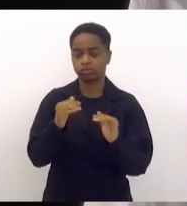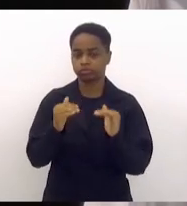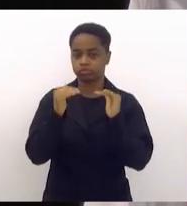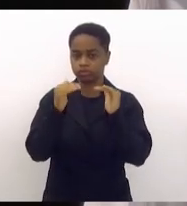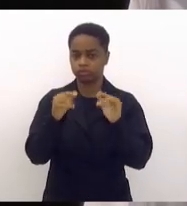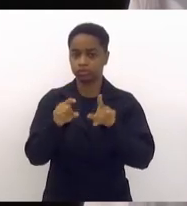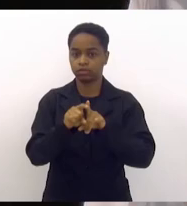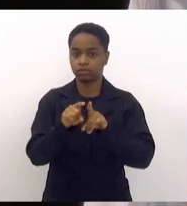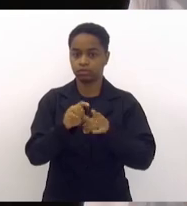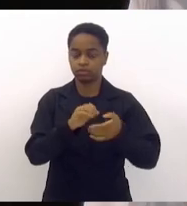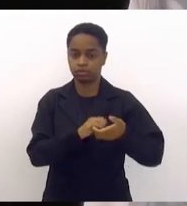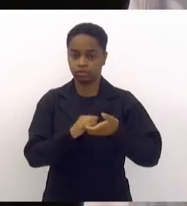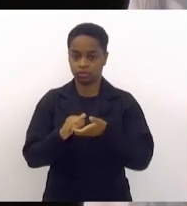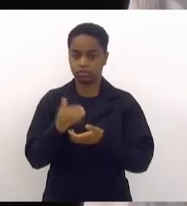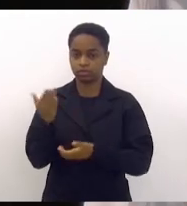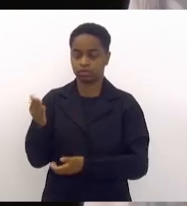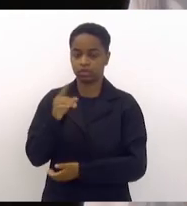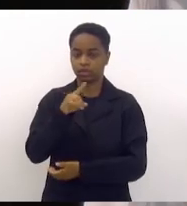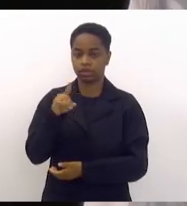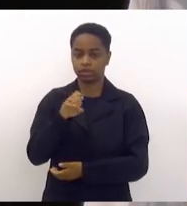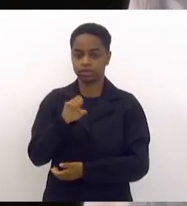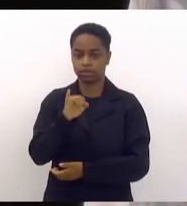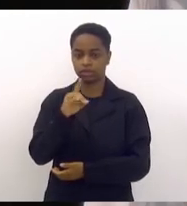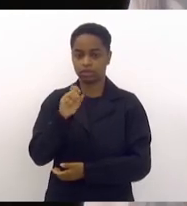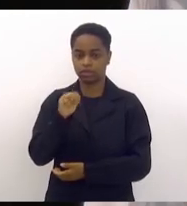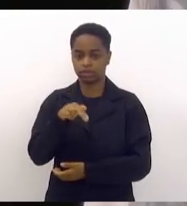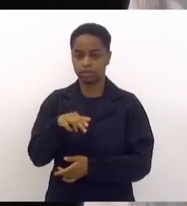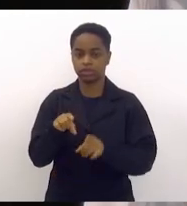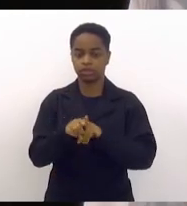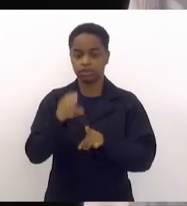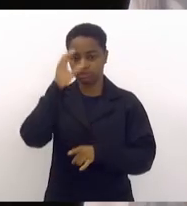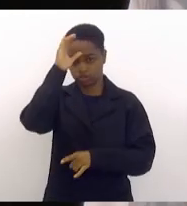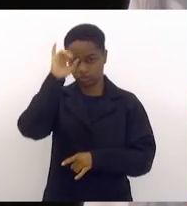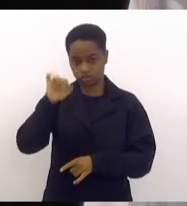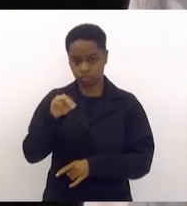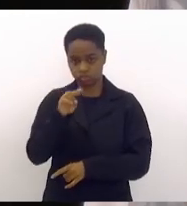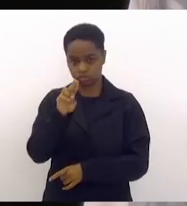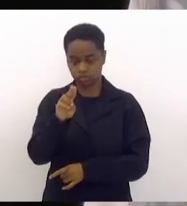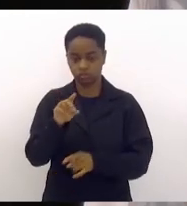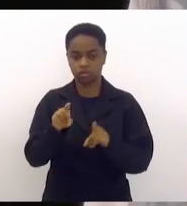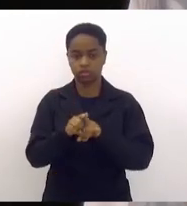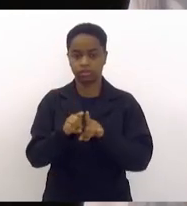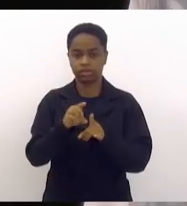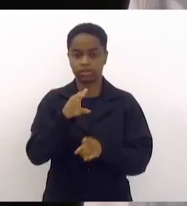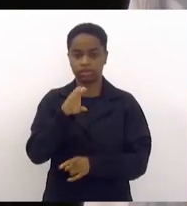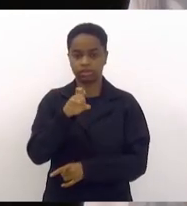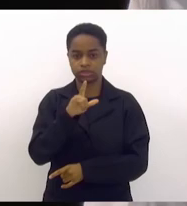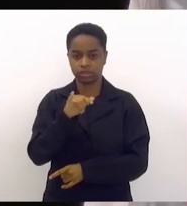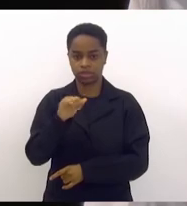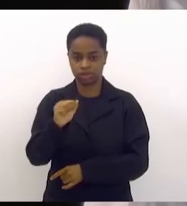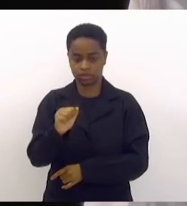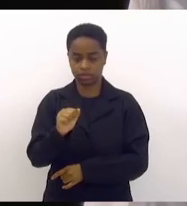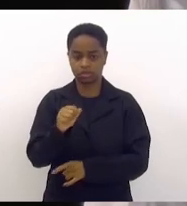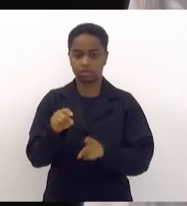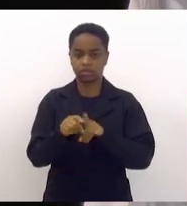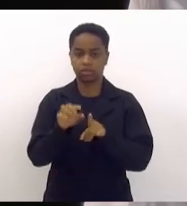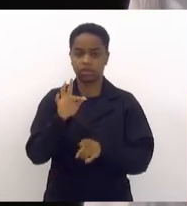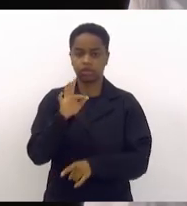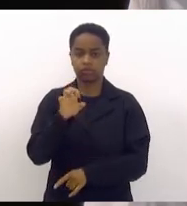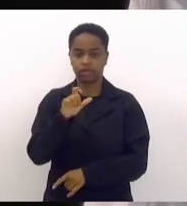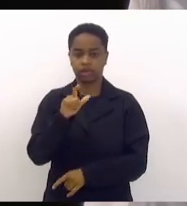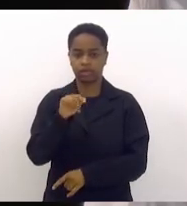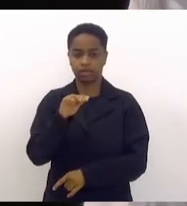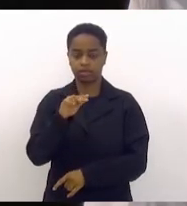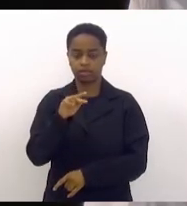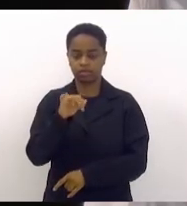saudar também minha querida zeid a Ju a a a Célia eh o Felipe né que tá aí na